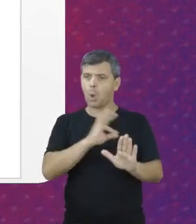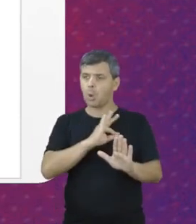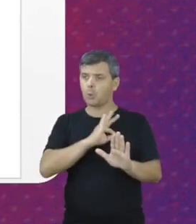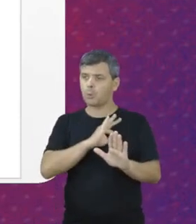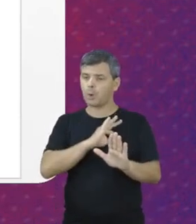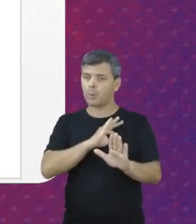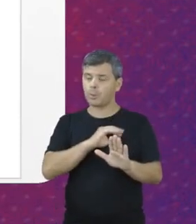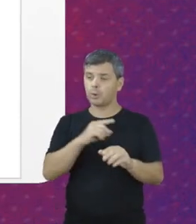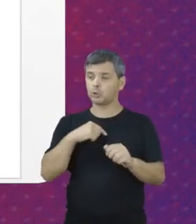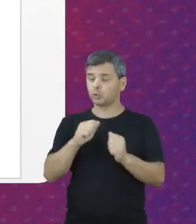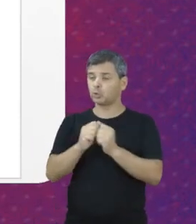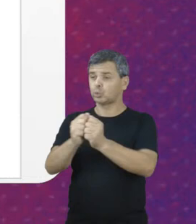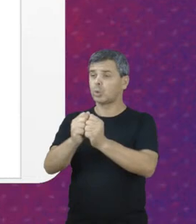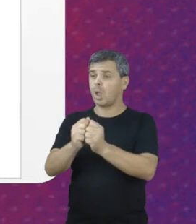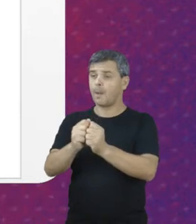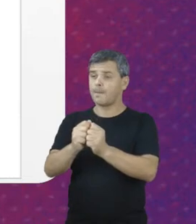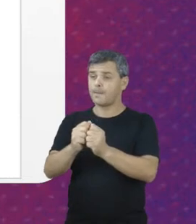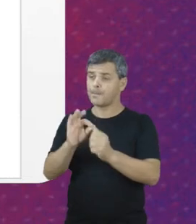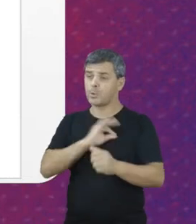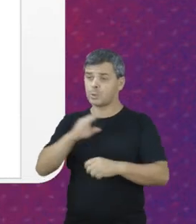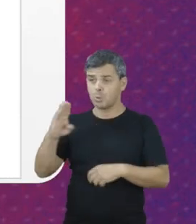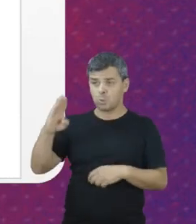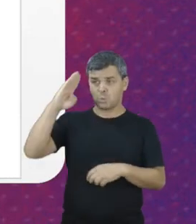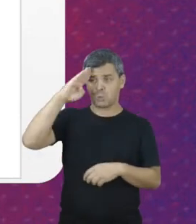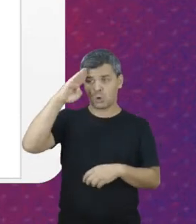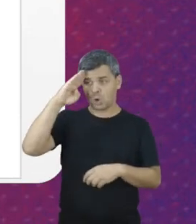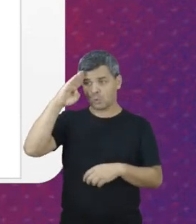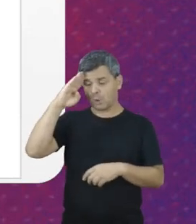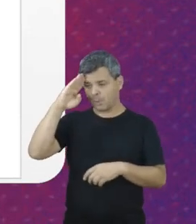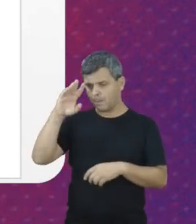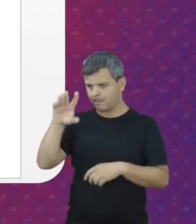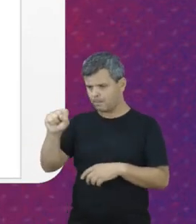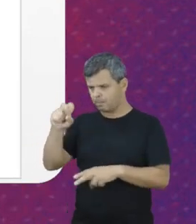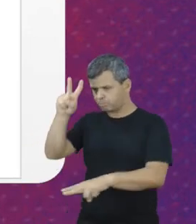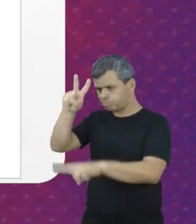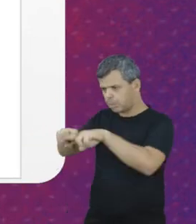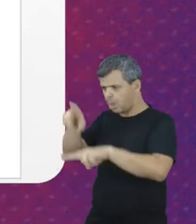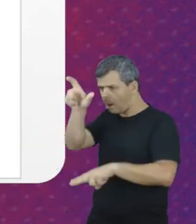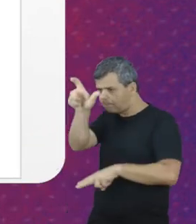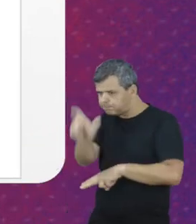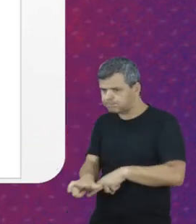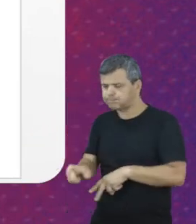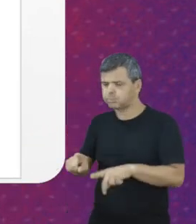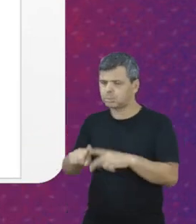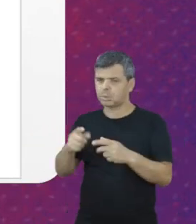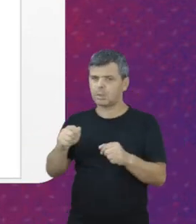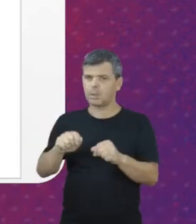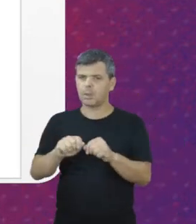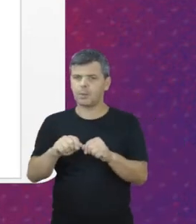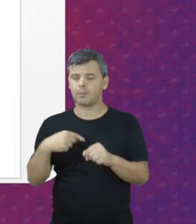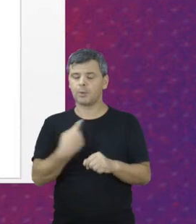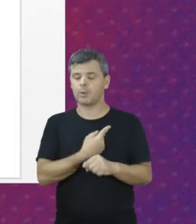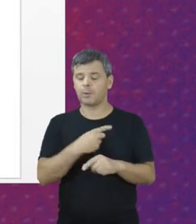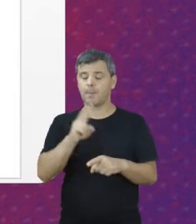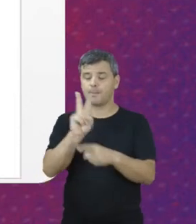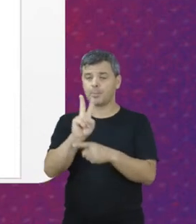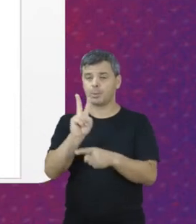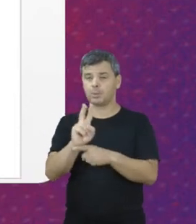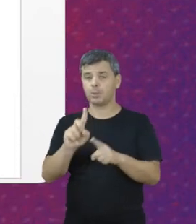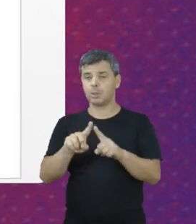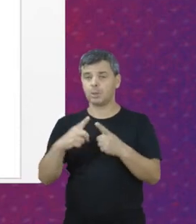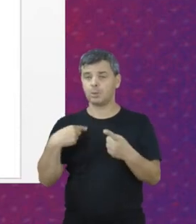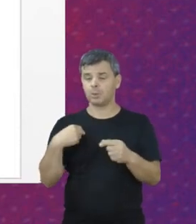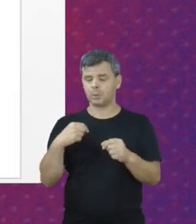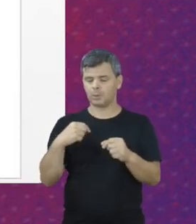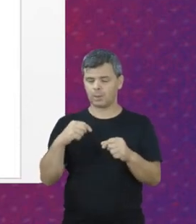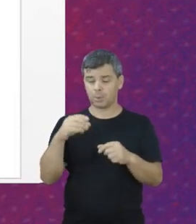acionada para, junto com a Polícia Militar, realizar a prisão do agressor, né? Se for em caso de descumprimento também de medida protetiva, eles